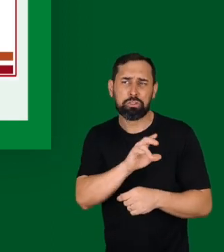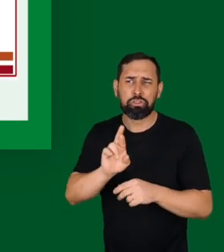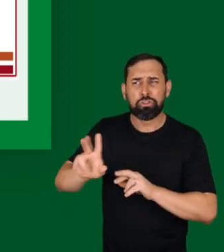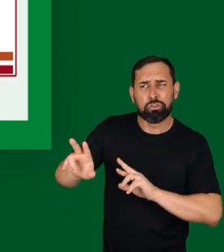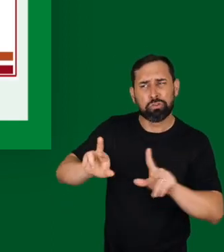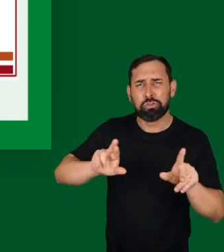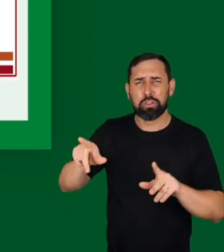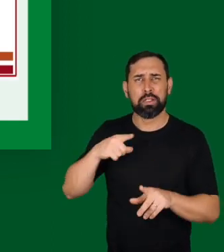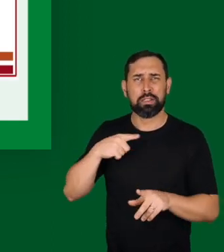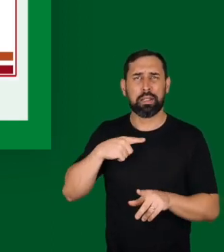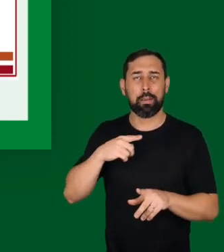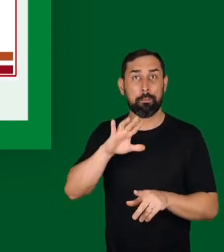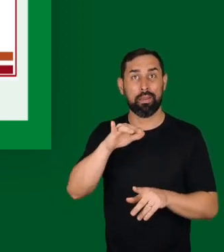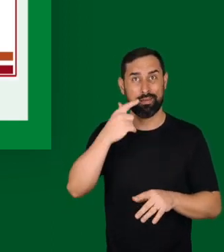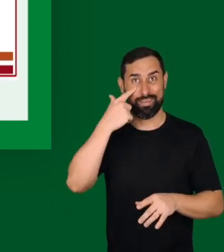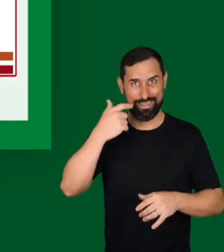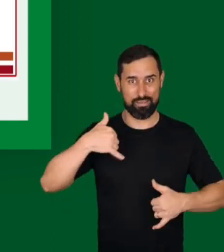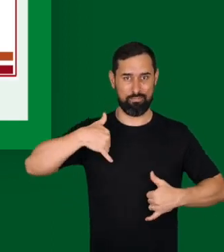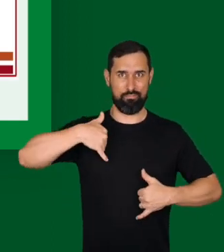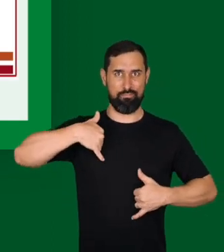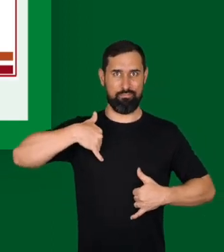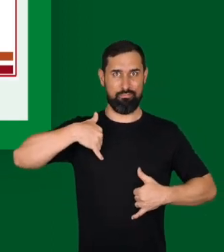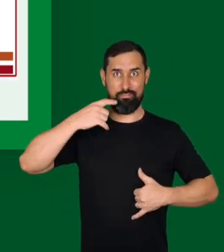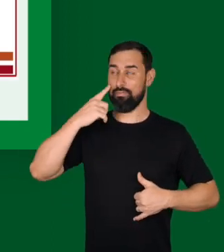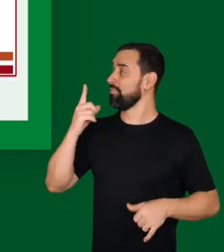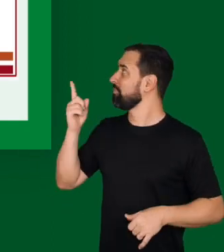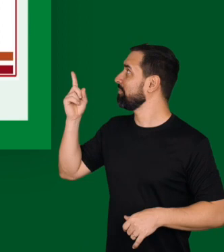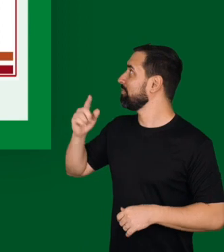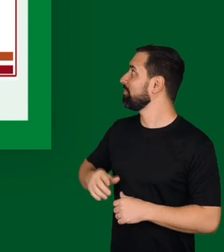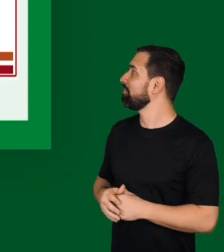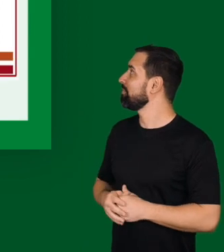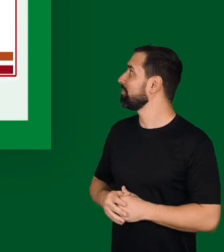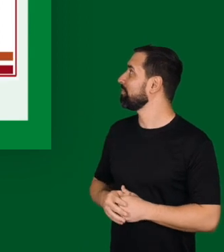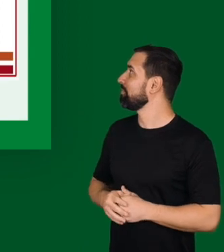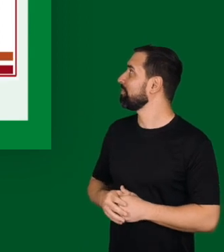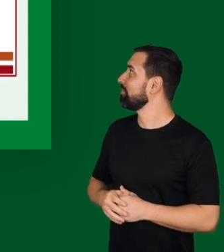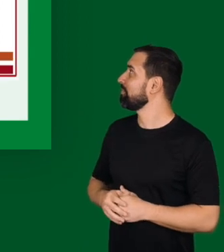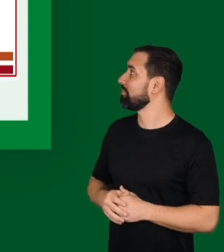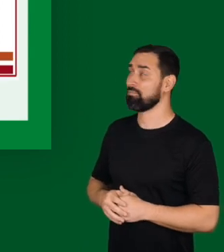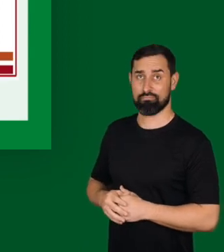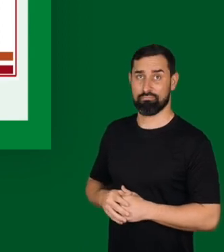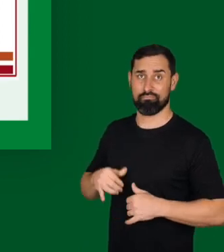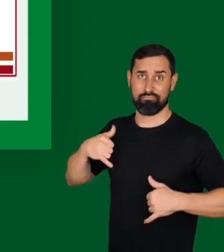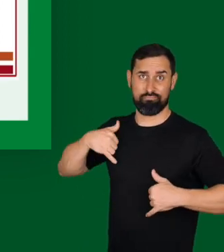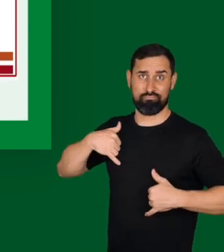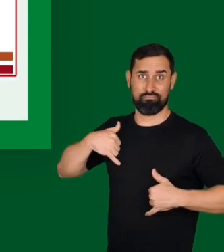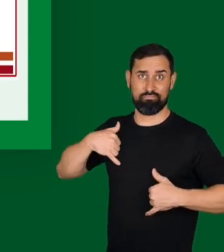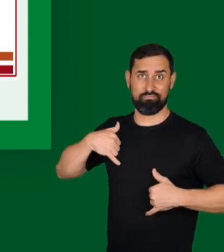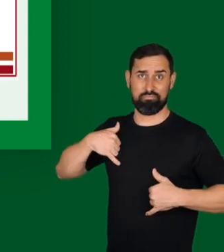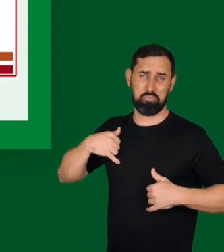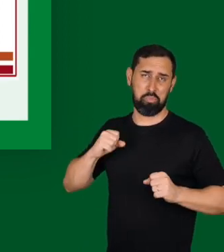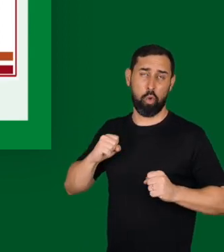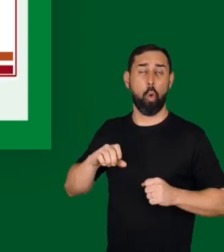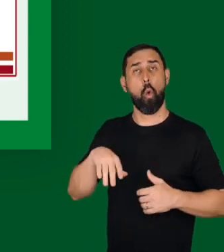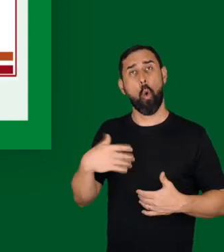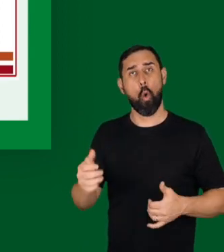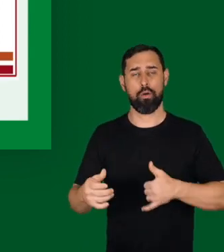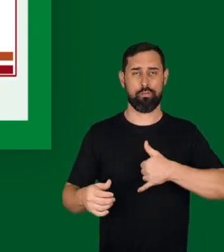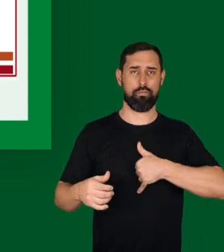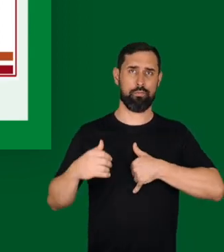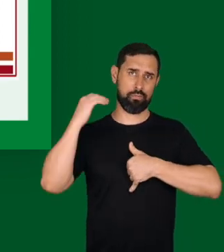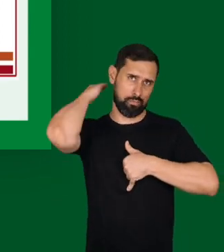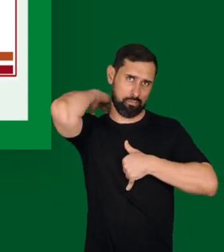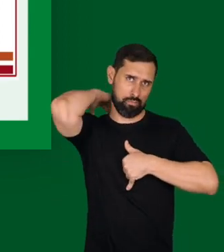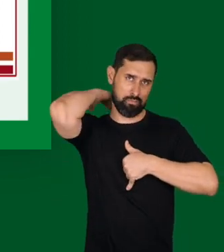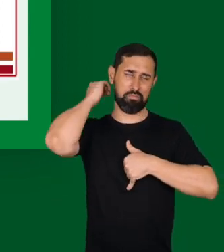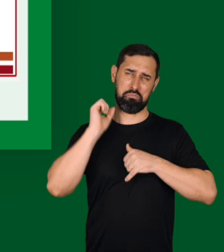em geral, ou você coloca muito parecido com as pás, né? Ou você coloca abaixo da clavícula direita ou do lado do